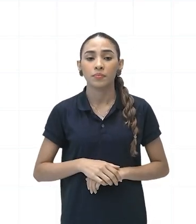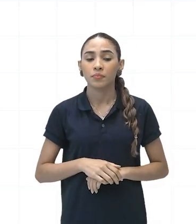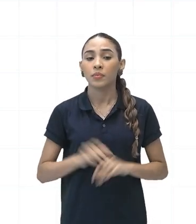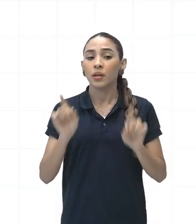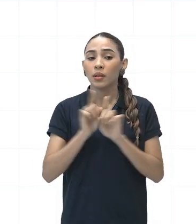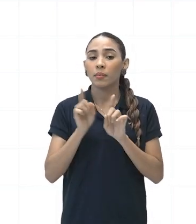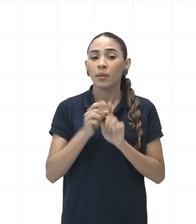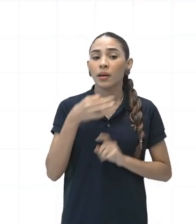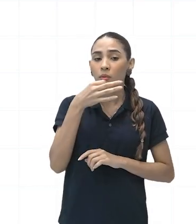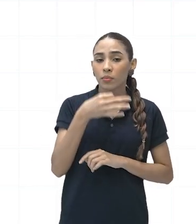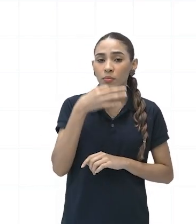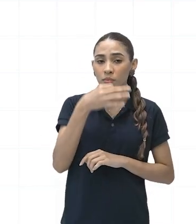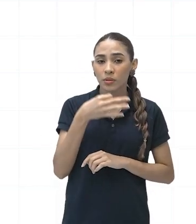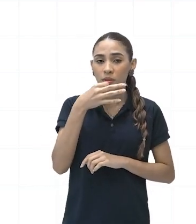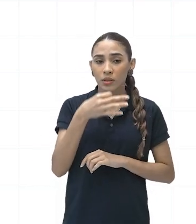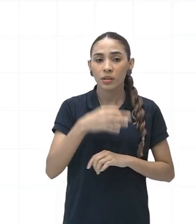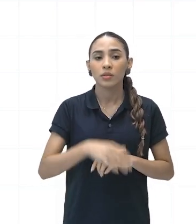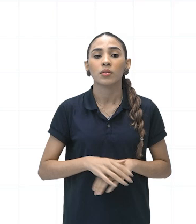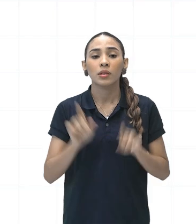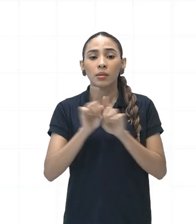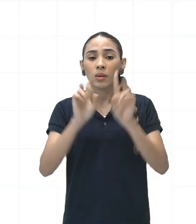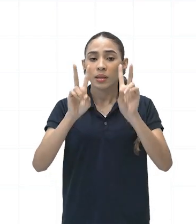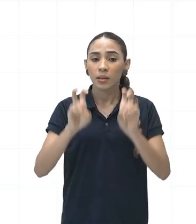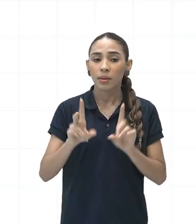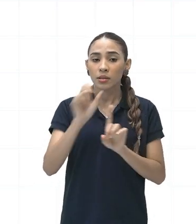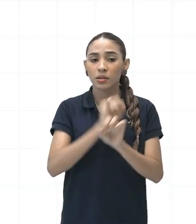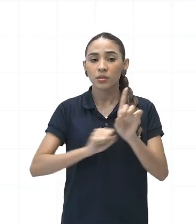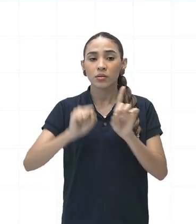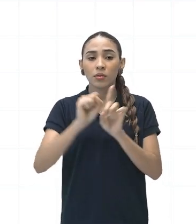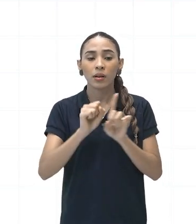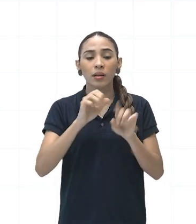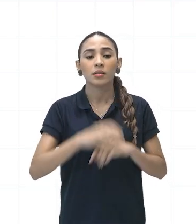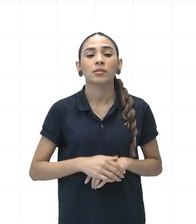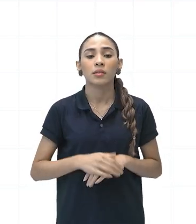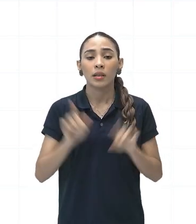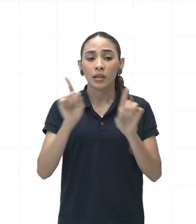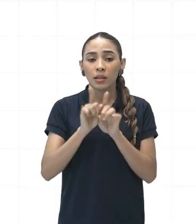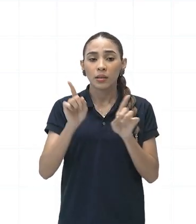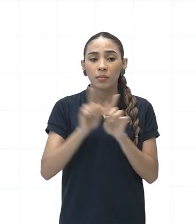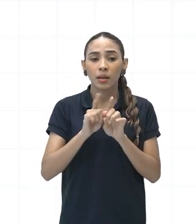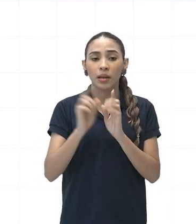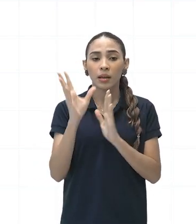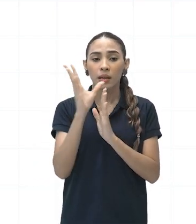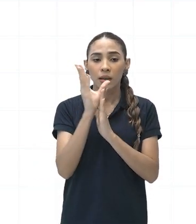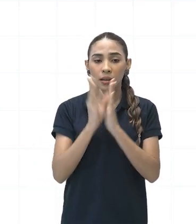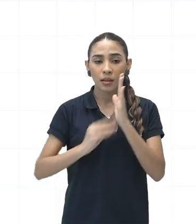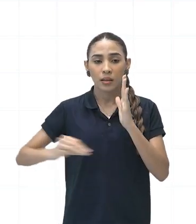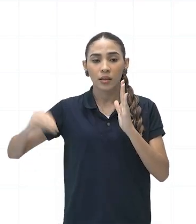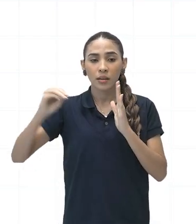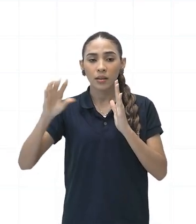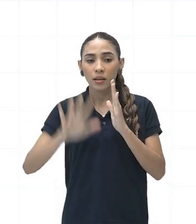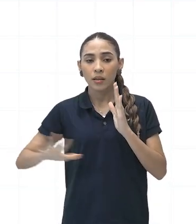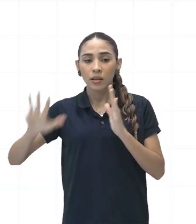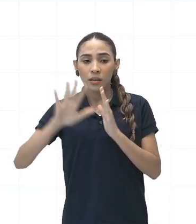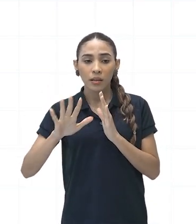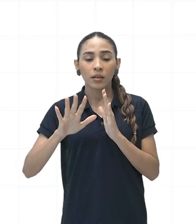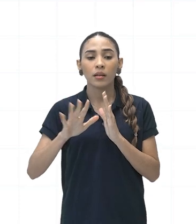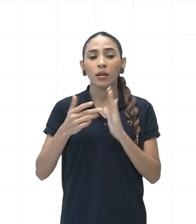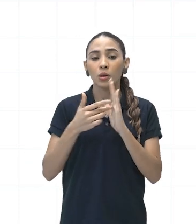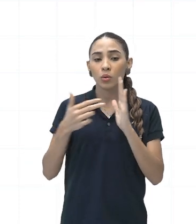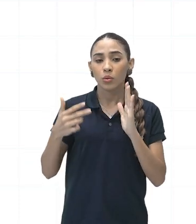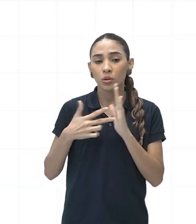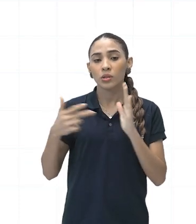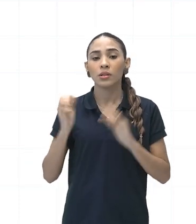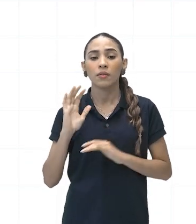jornalísticos, posicionamentos críticos, temáticas, sociais, intertextualidade, notícias